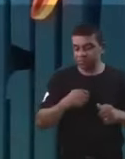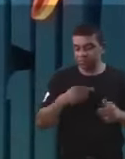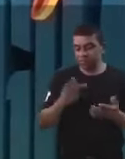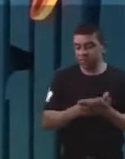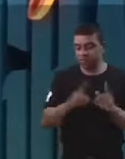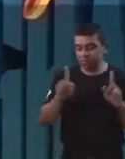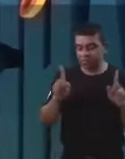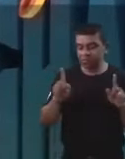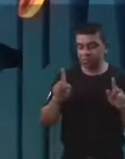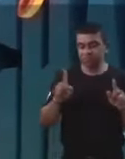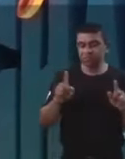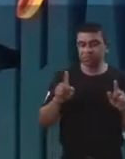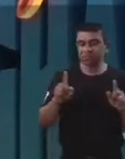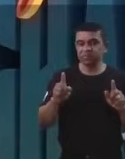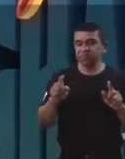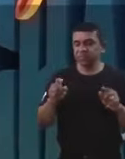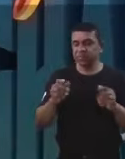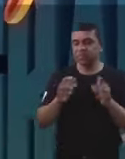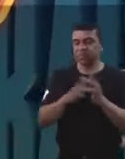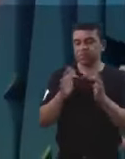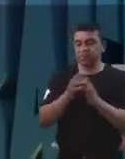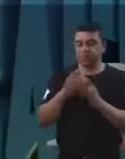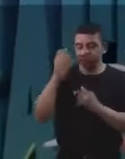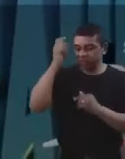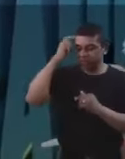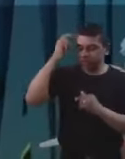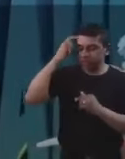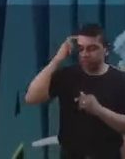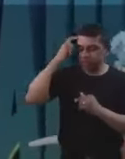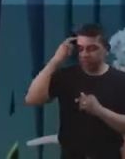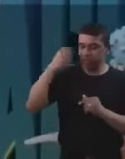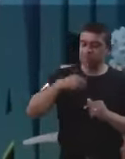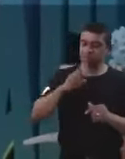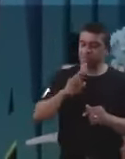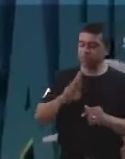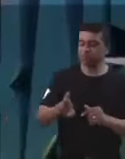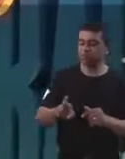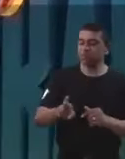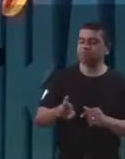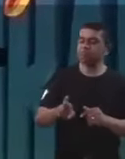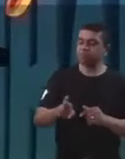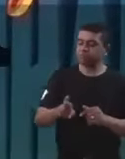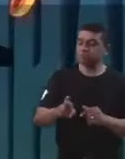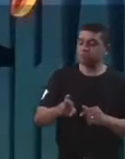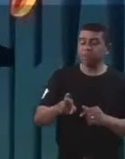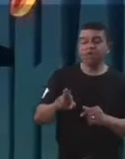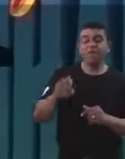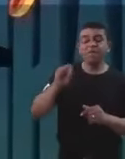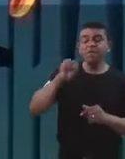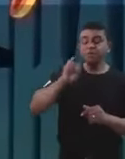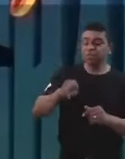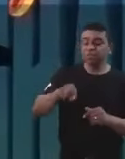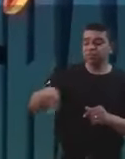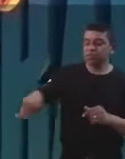eles perturbam. Aí Jesus diz: tá bom, eu vou responder. Quem não tiver pecado pode lançar a primeira pedra aí.